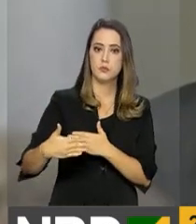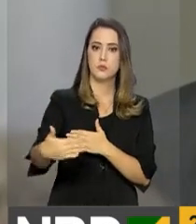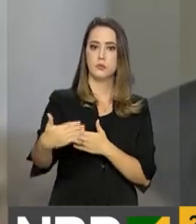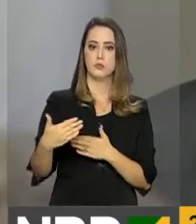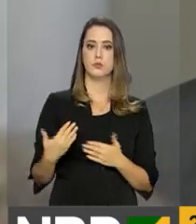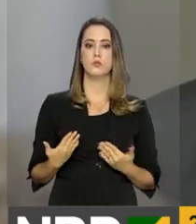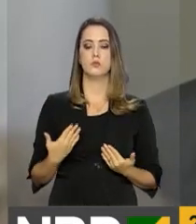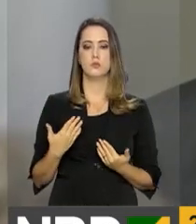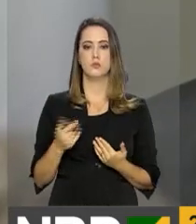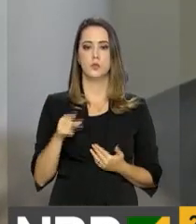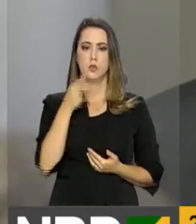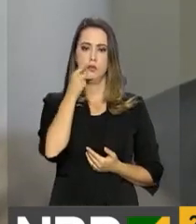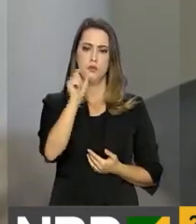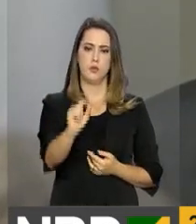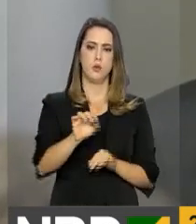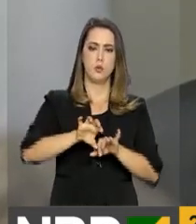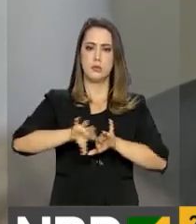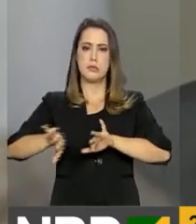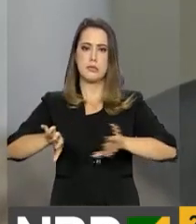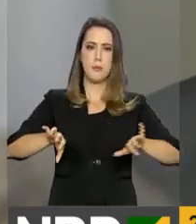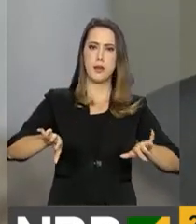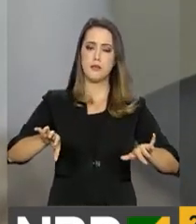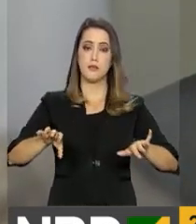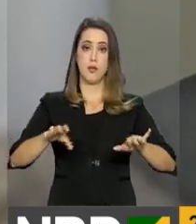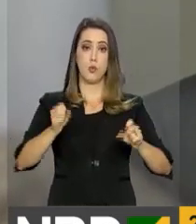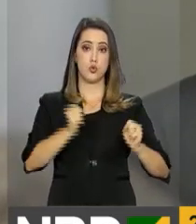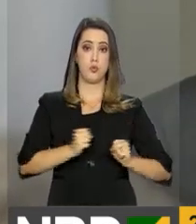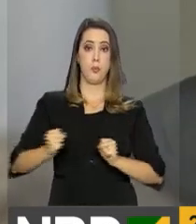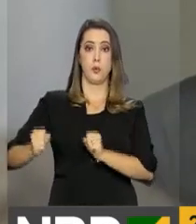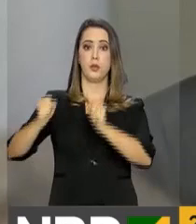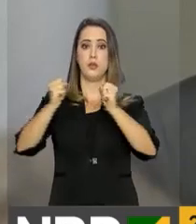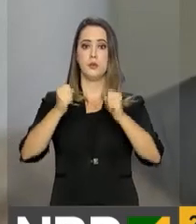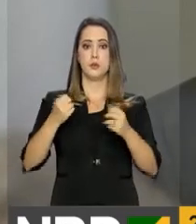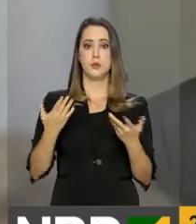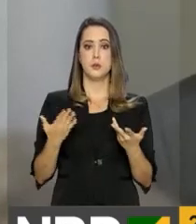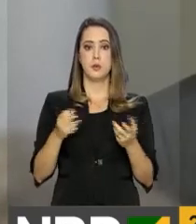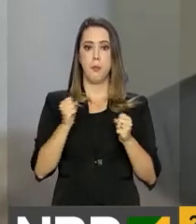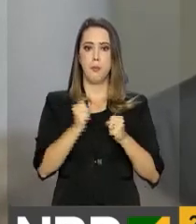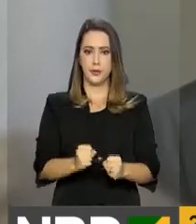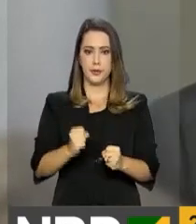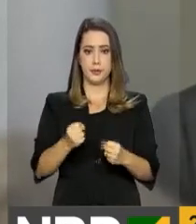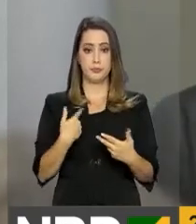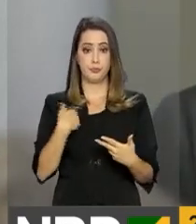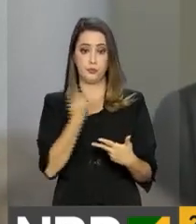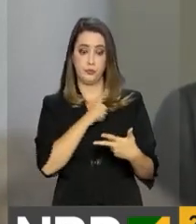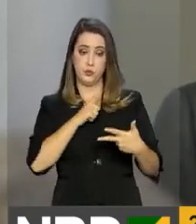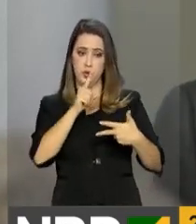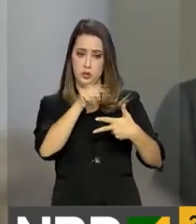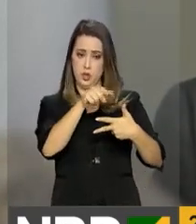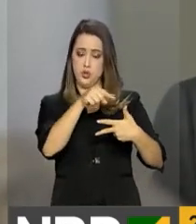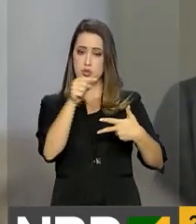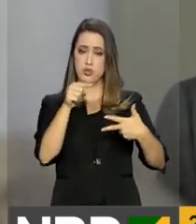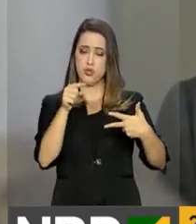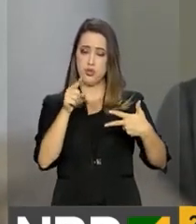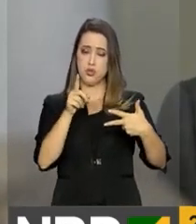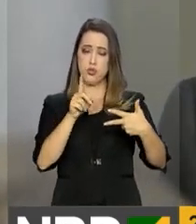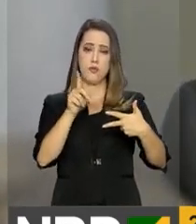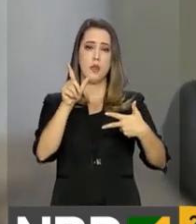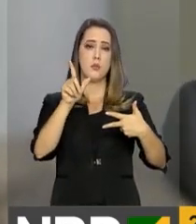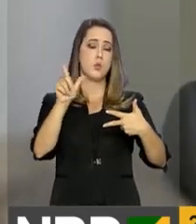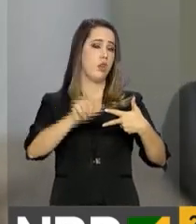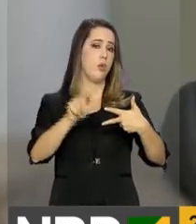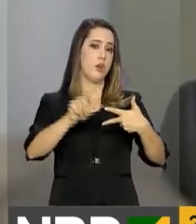Ives disse bem quando falou da separação de poderes, nós sempre tivemos o legislativo como um apêndice do